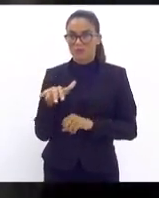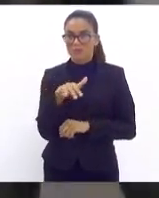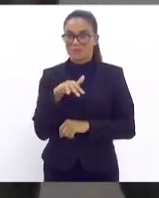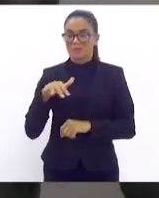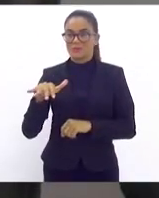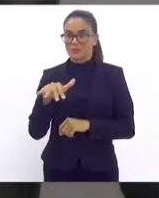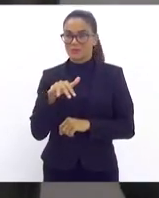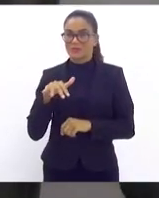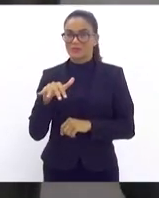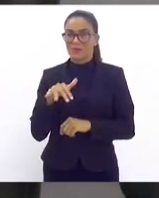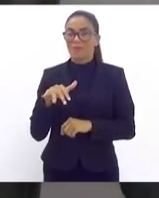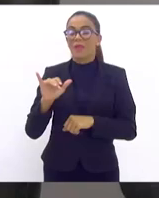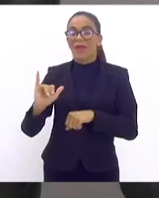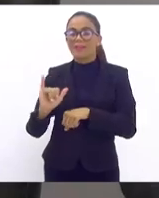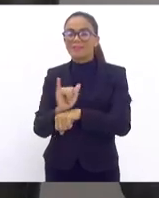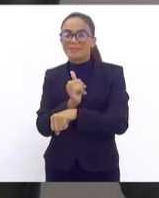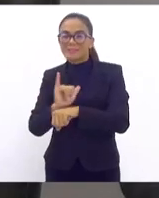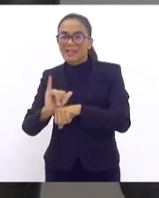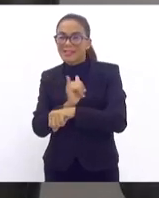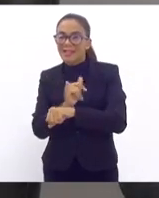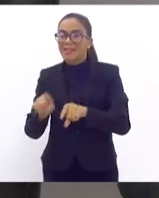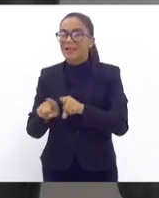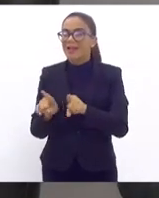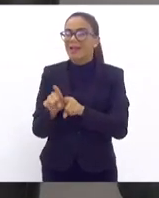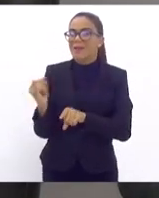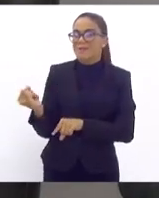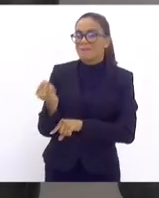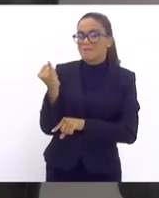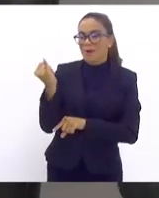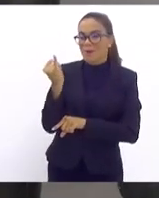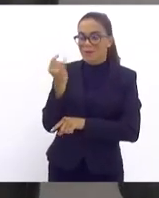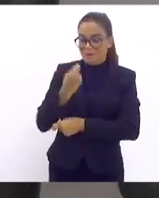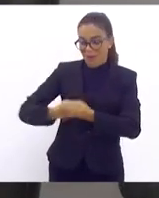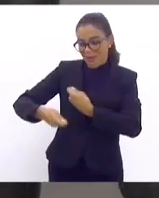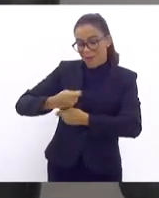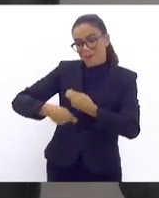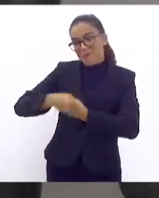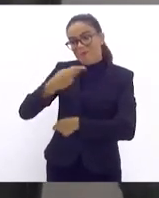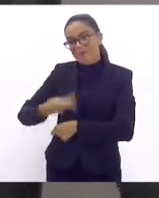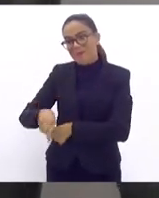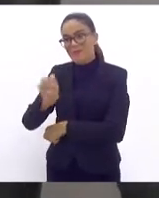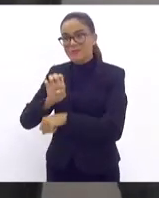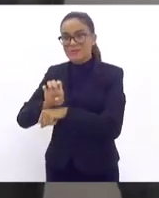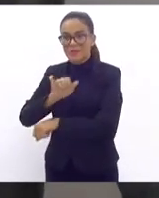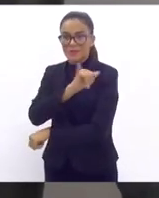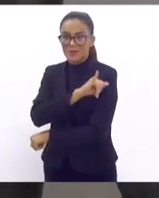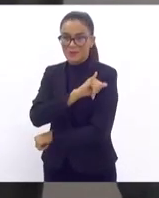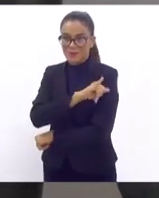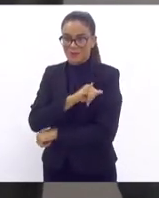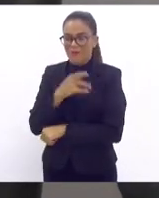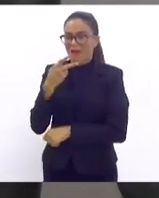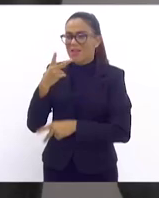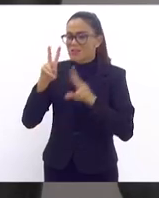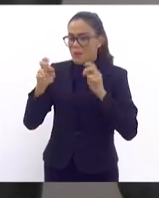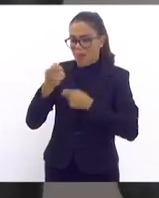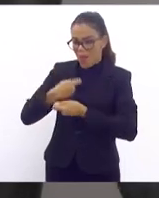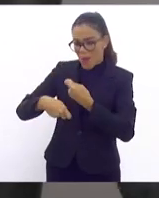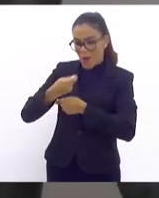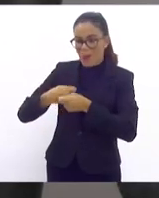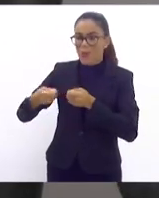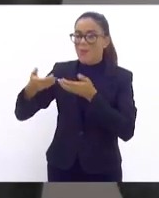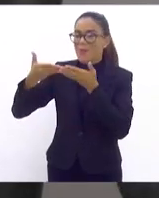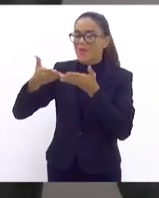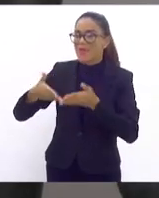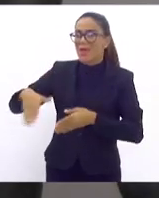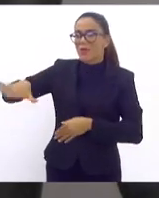questão estratégica e muito importante para a economia do Estado do Rio de Janeiro. Quando a gente fala da economia do mar, a gente